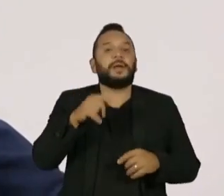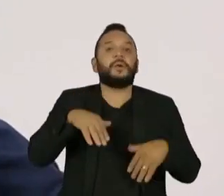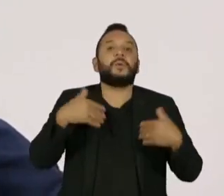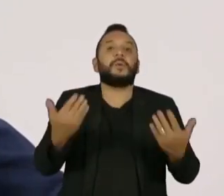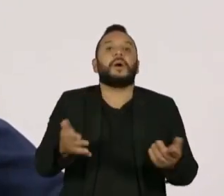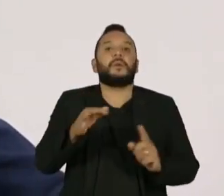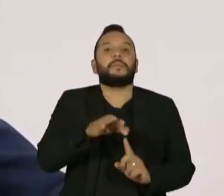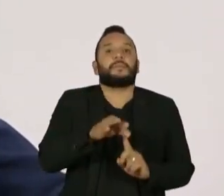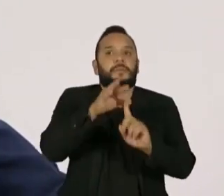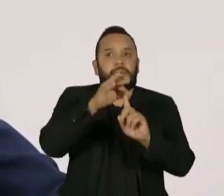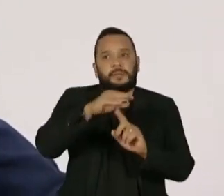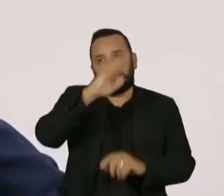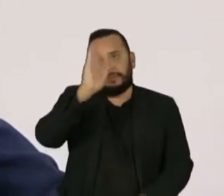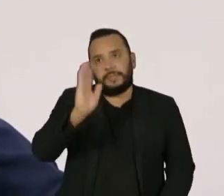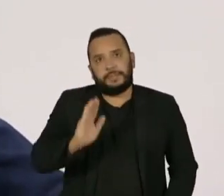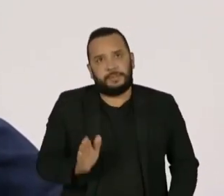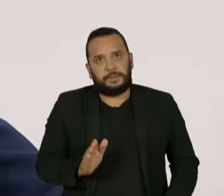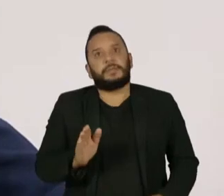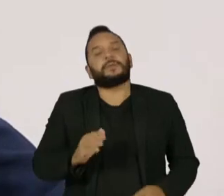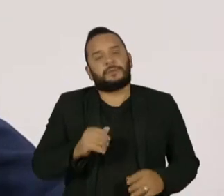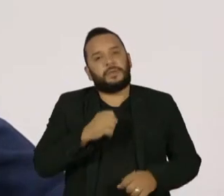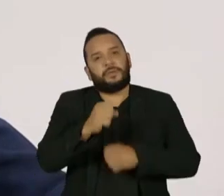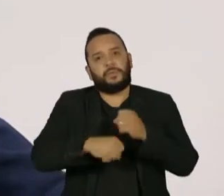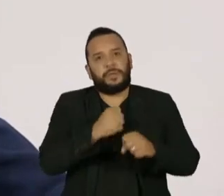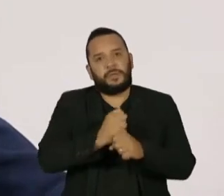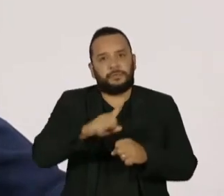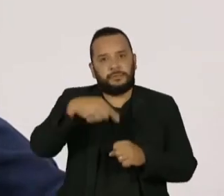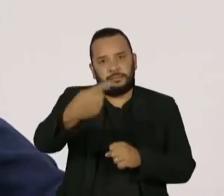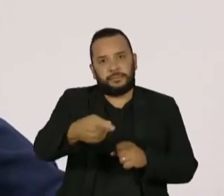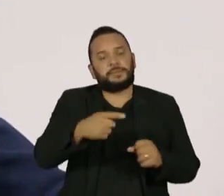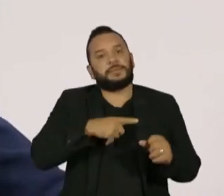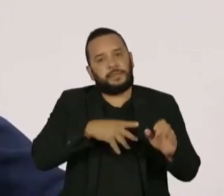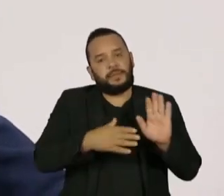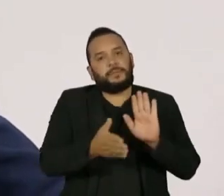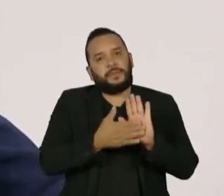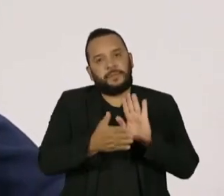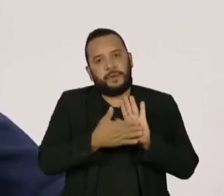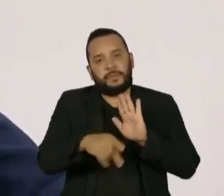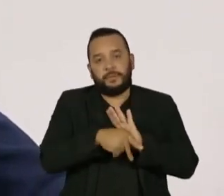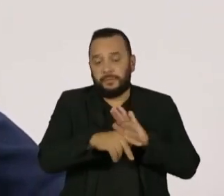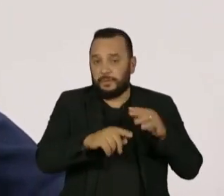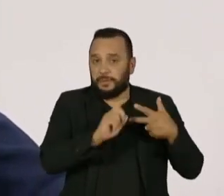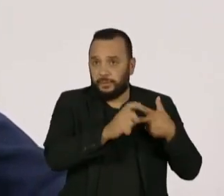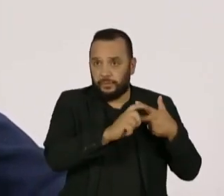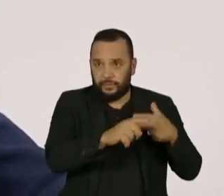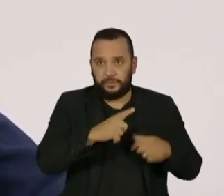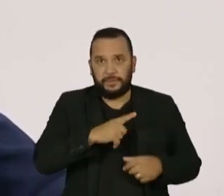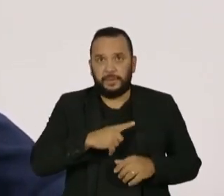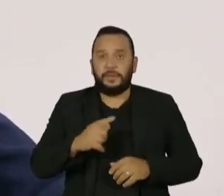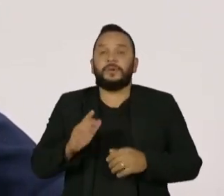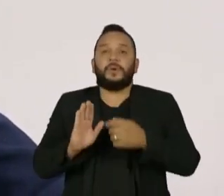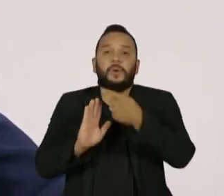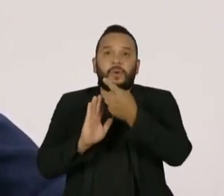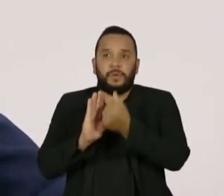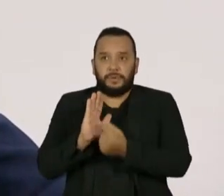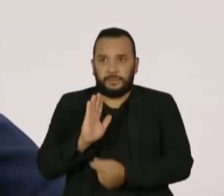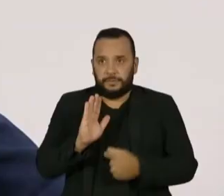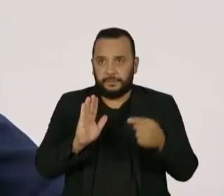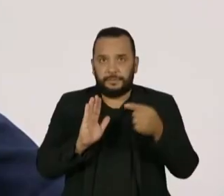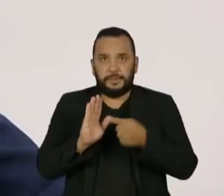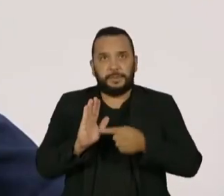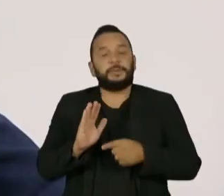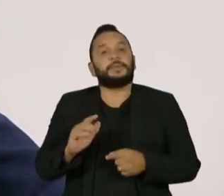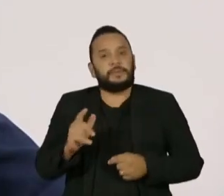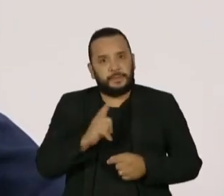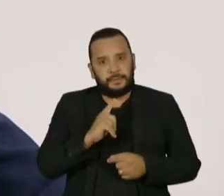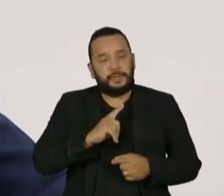Brasil vai exercitar no ano subsequente a partir da proposta do Executivo. Nós temos um orçamento que está desvirtuado pela PEC